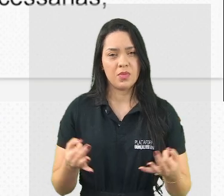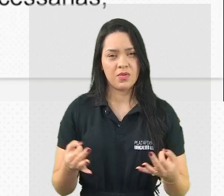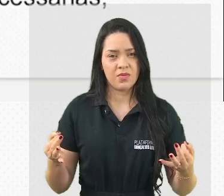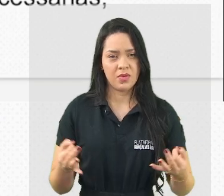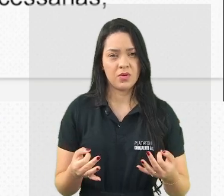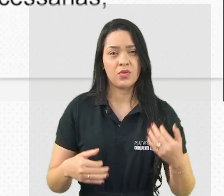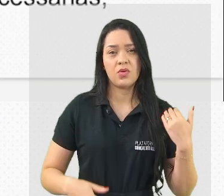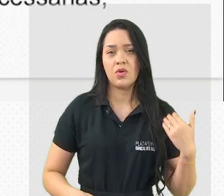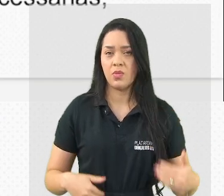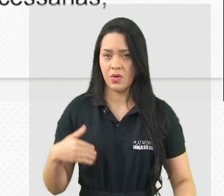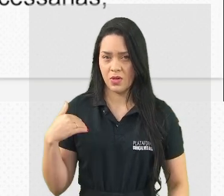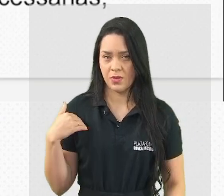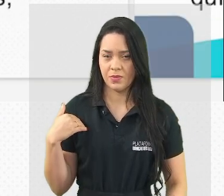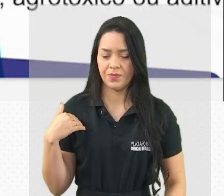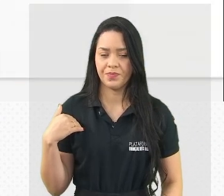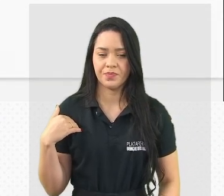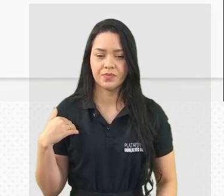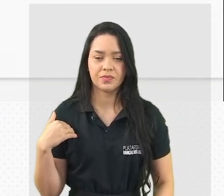padrão corporal.